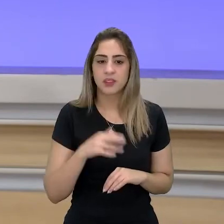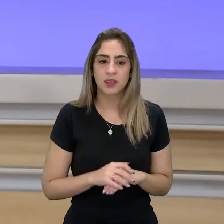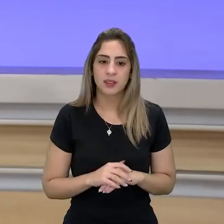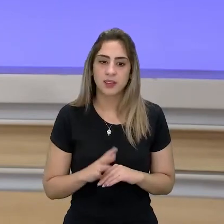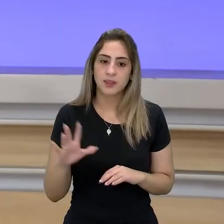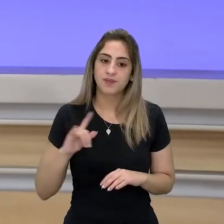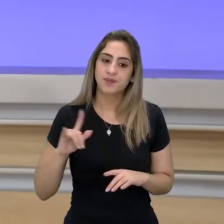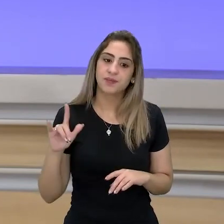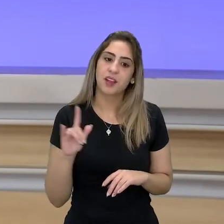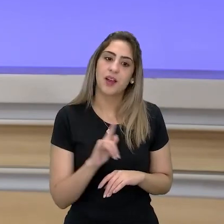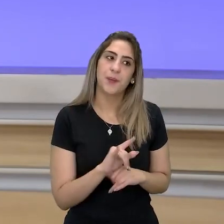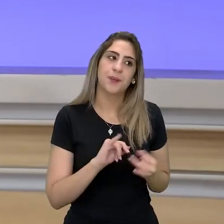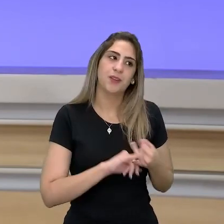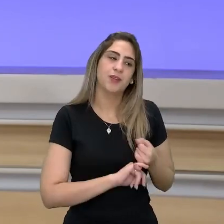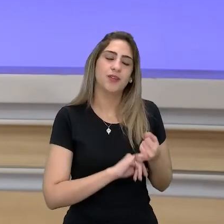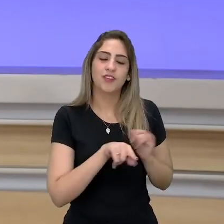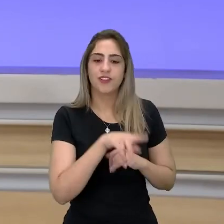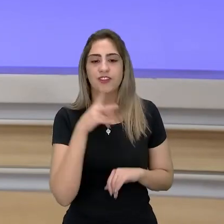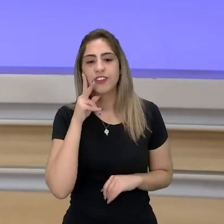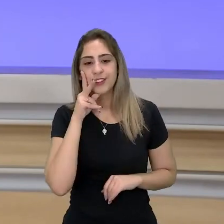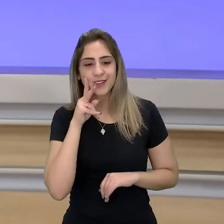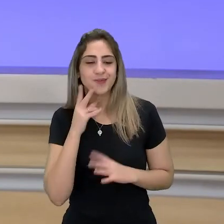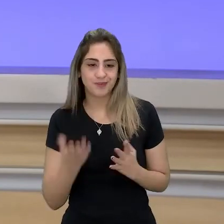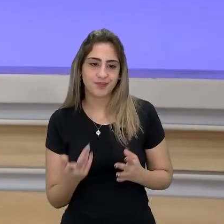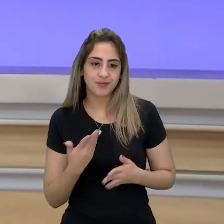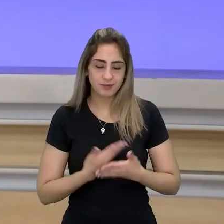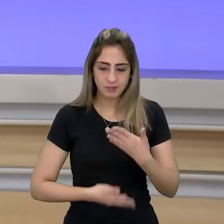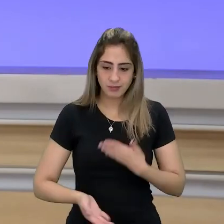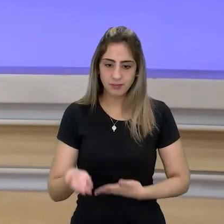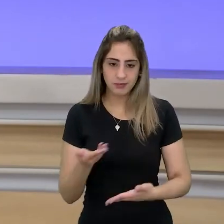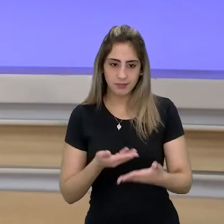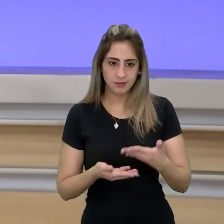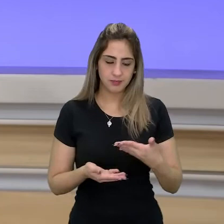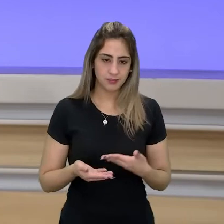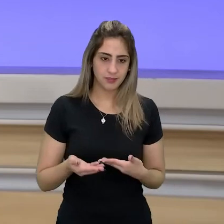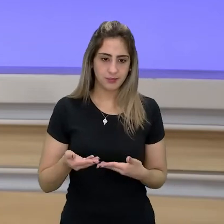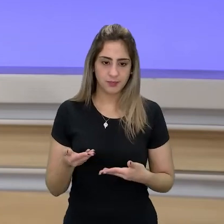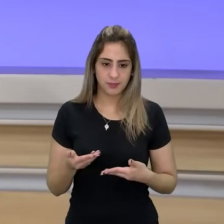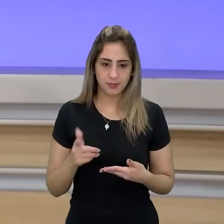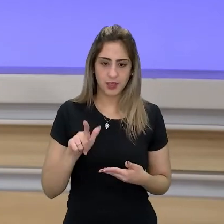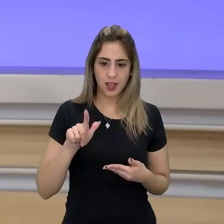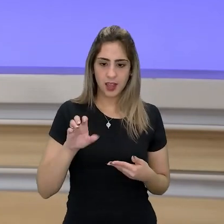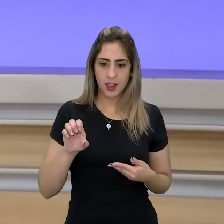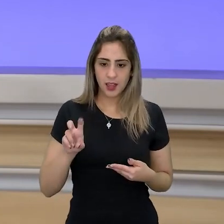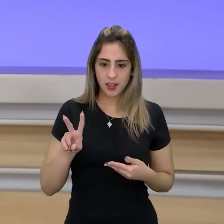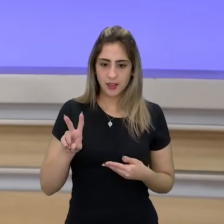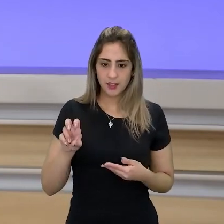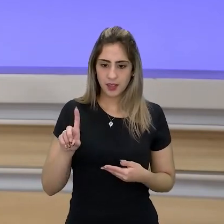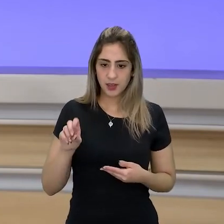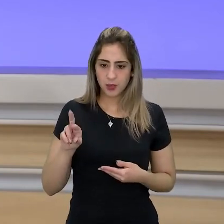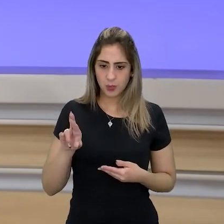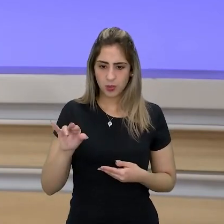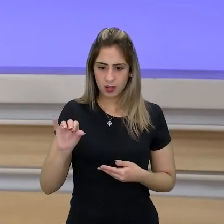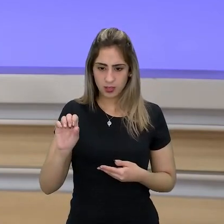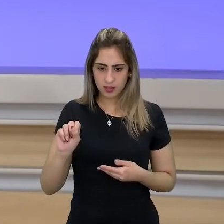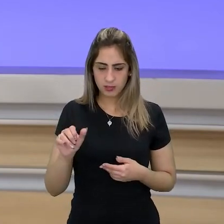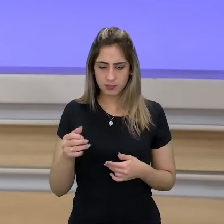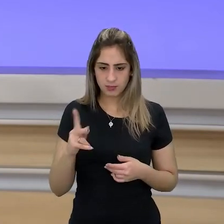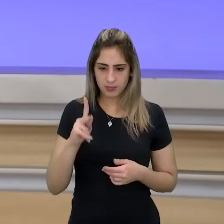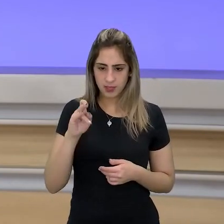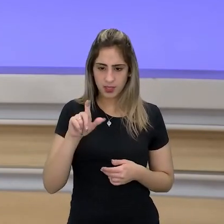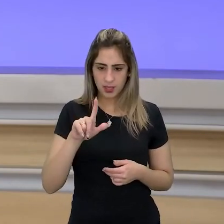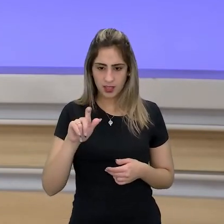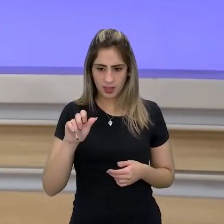do vinho. Então, a introdução dessas leveduras killer são importantes para o processo